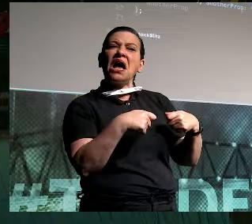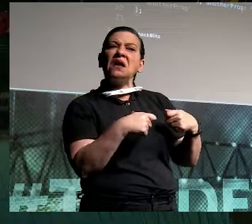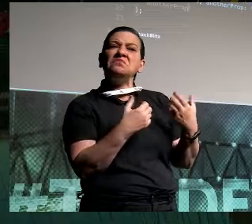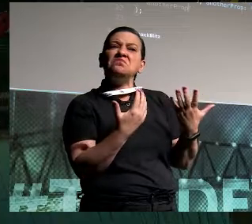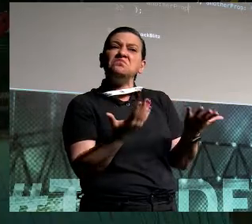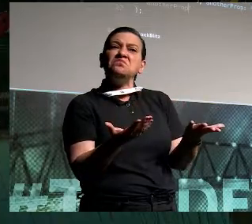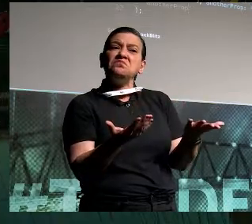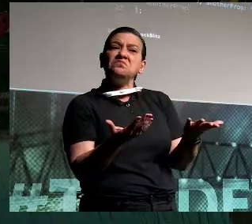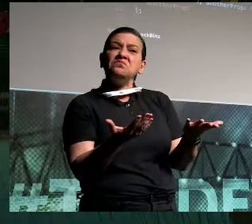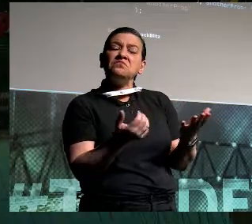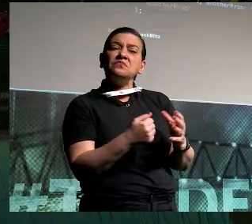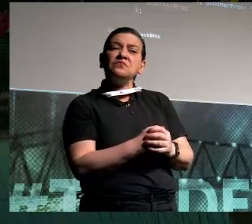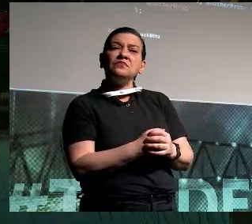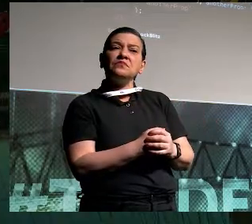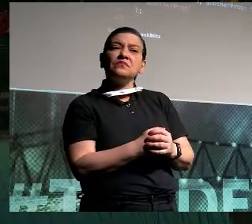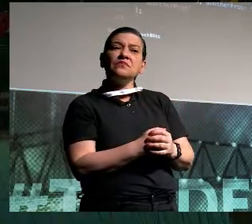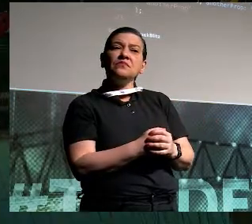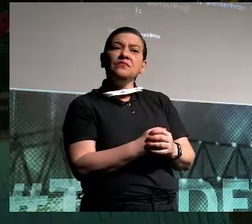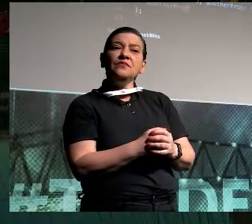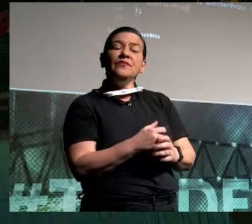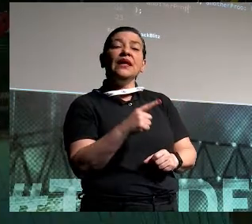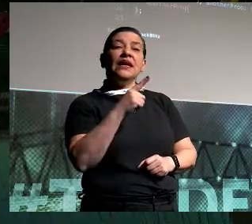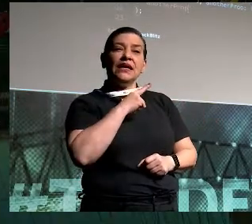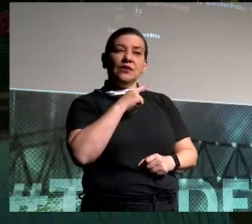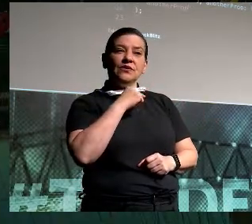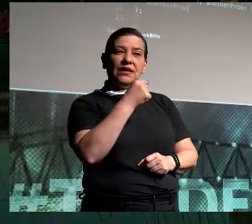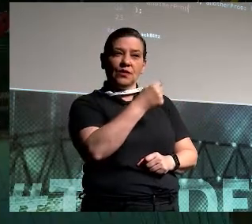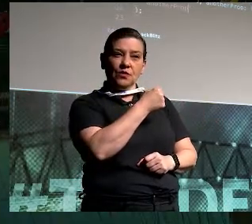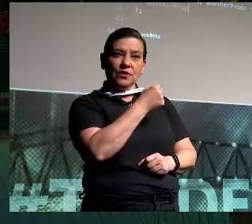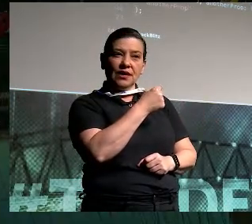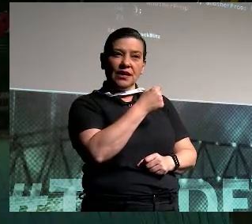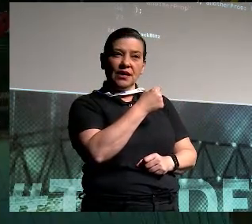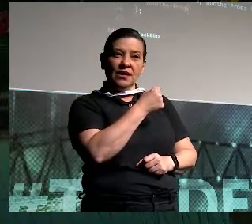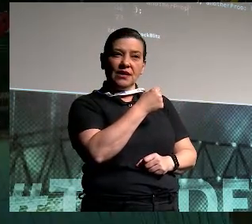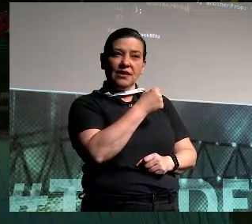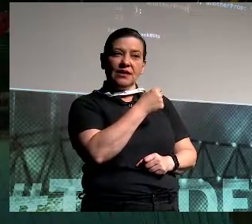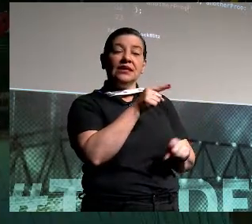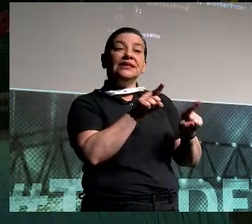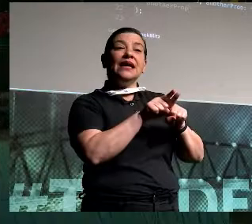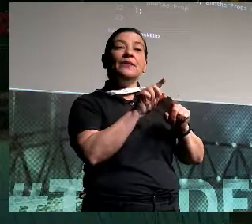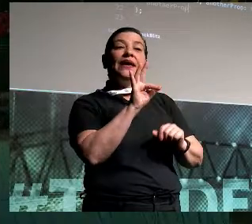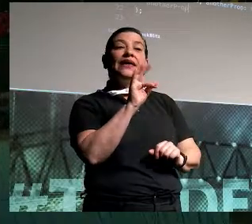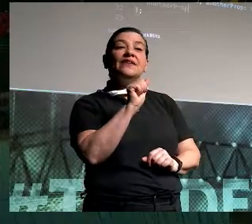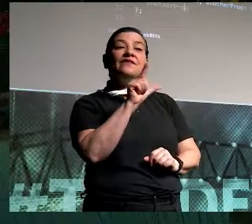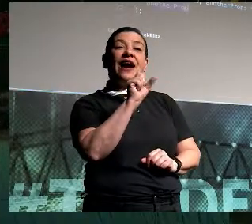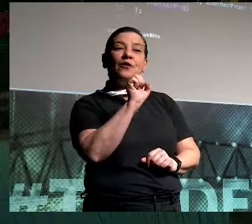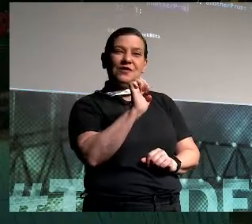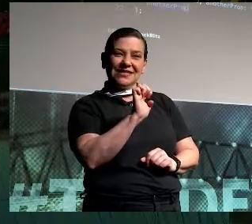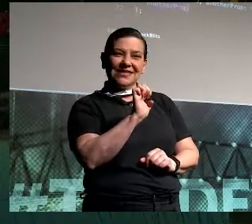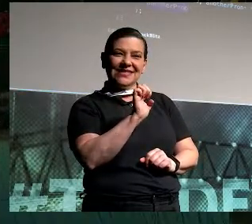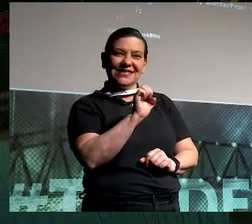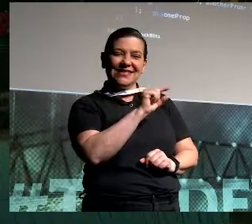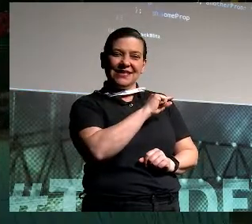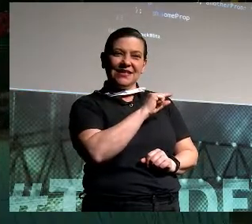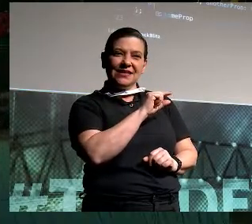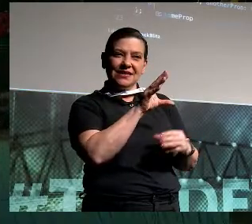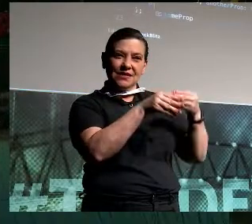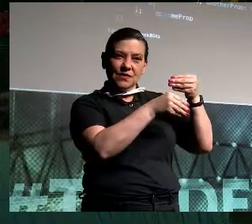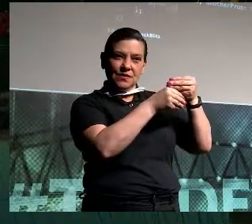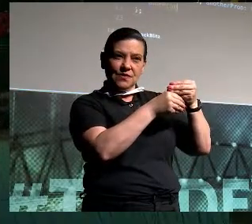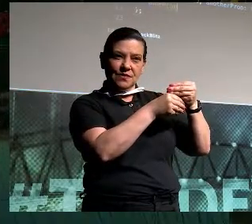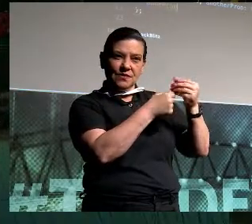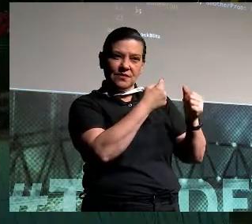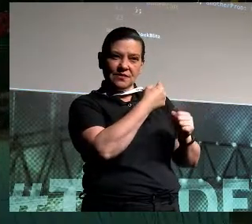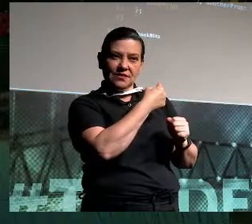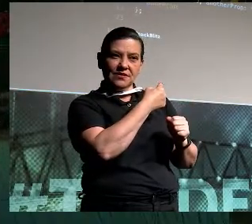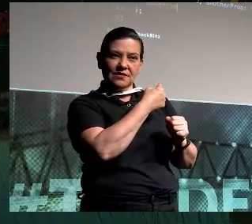Eu não só tenho o booleano, que estava antes, como agora eu tenho false. Se eu colocar aqui o sum